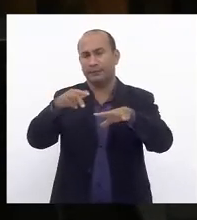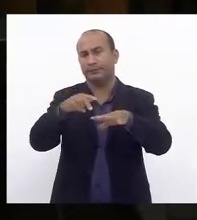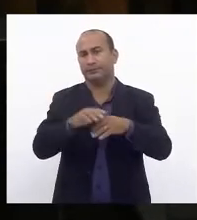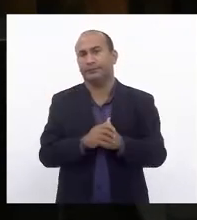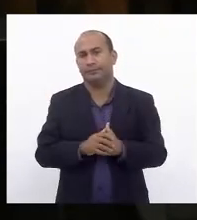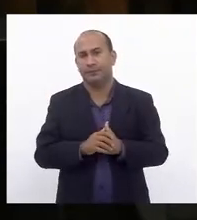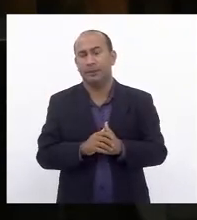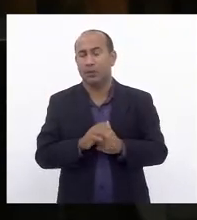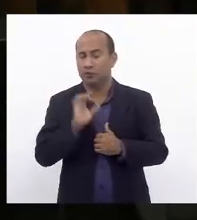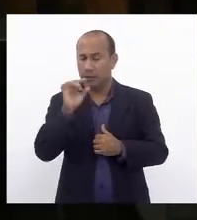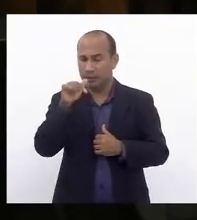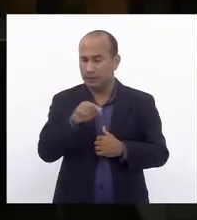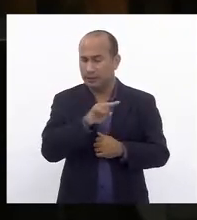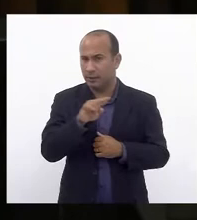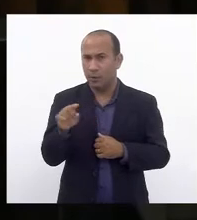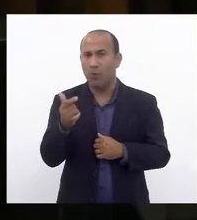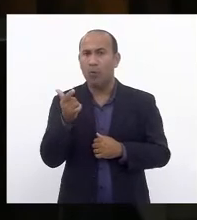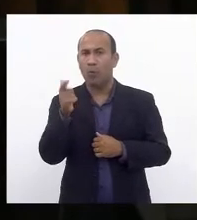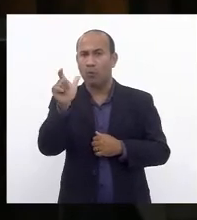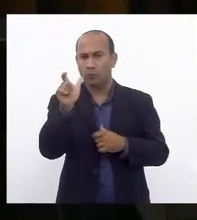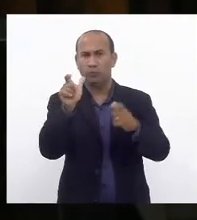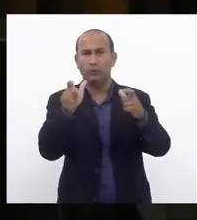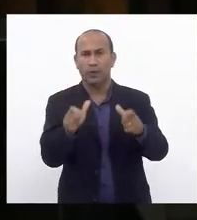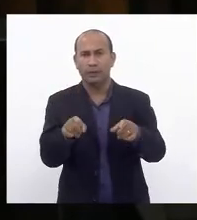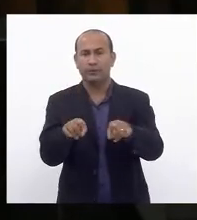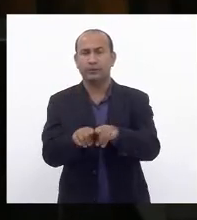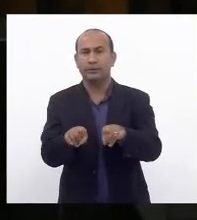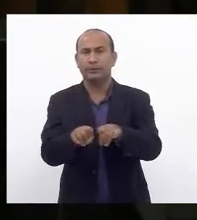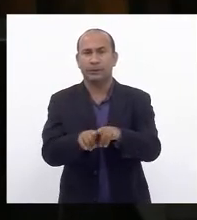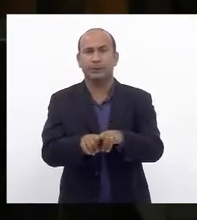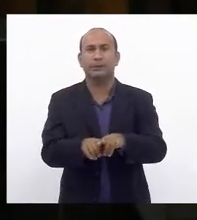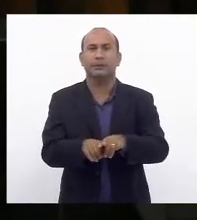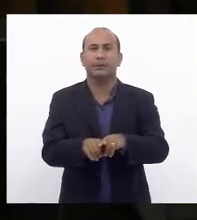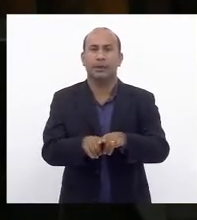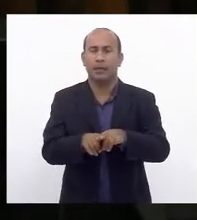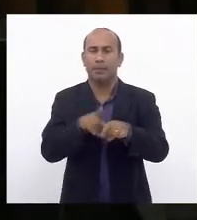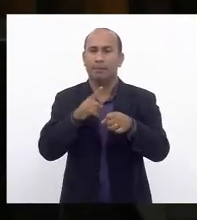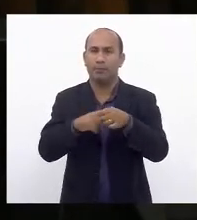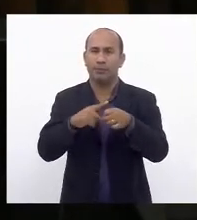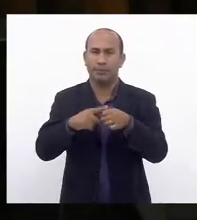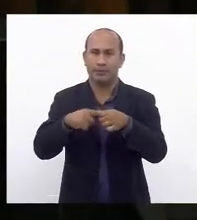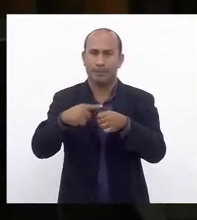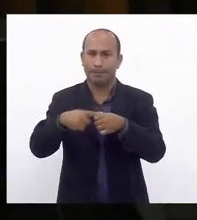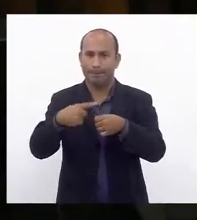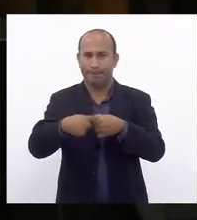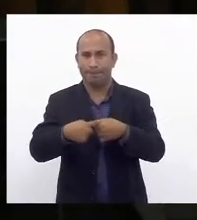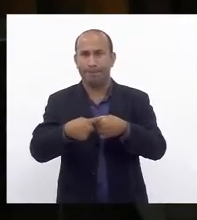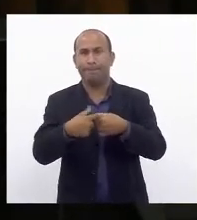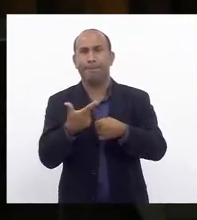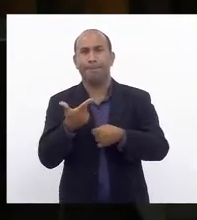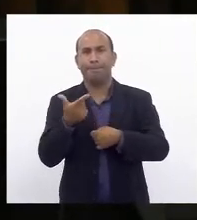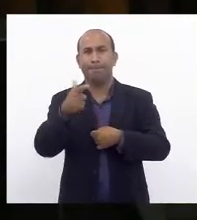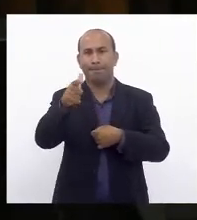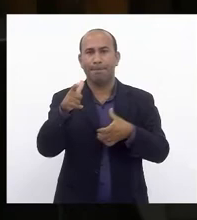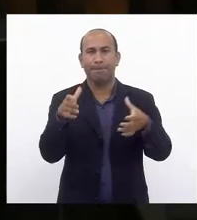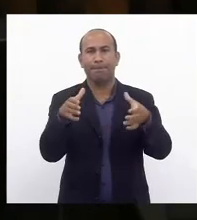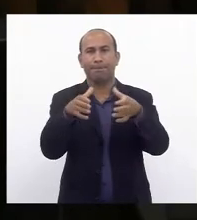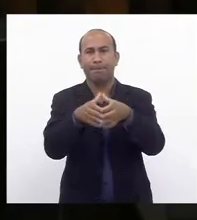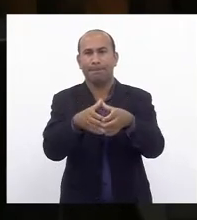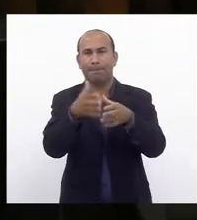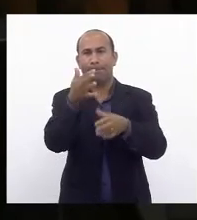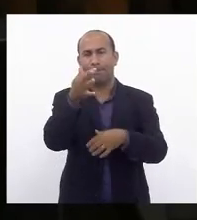não só aqui, em outras instâncias municipais, em outras unidades